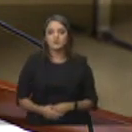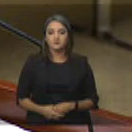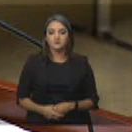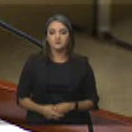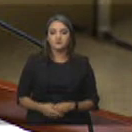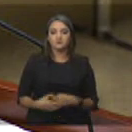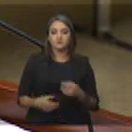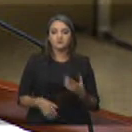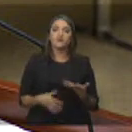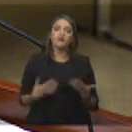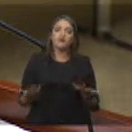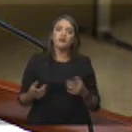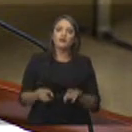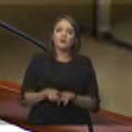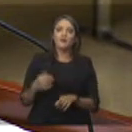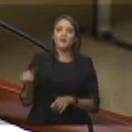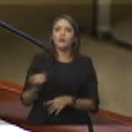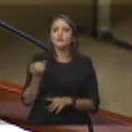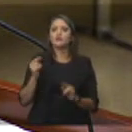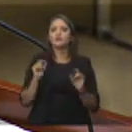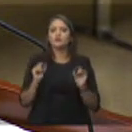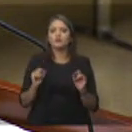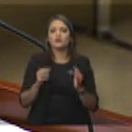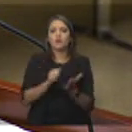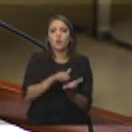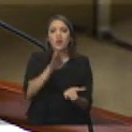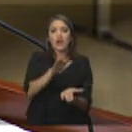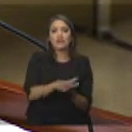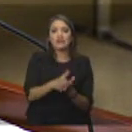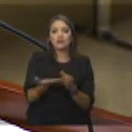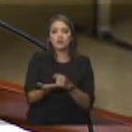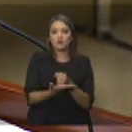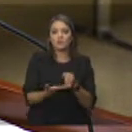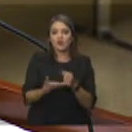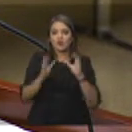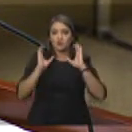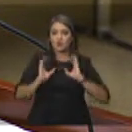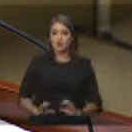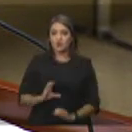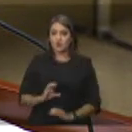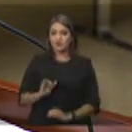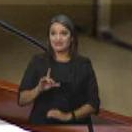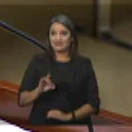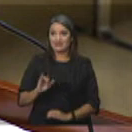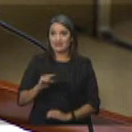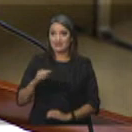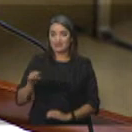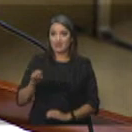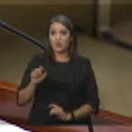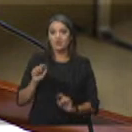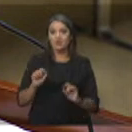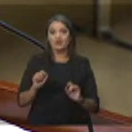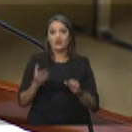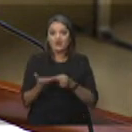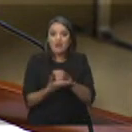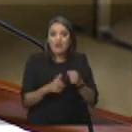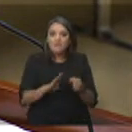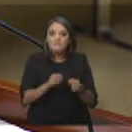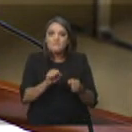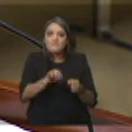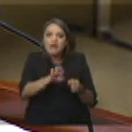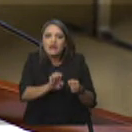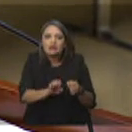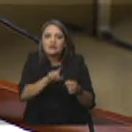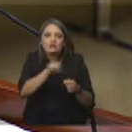questão importante, excelências, diz respeito ao cadastro base do cidadão, aquele que há pouco eu disse que é a base